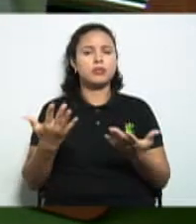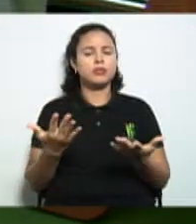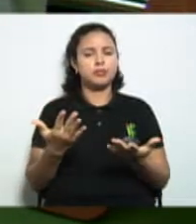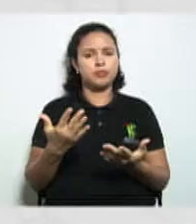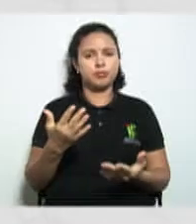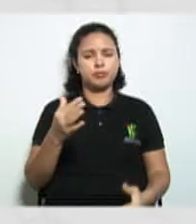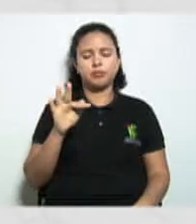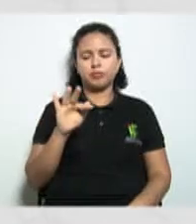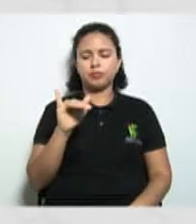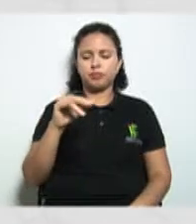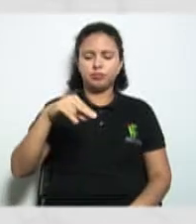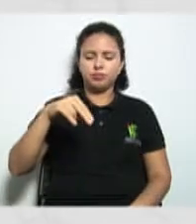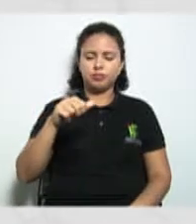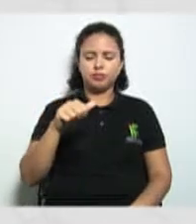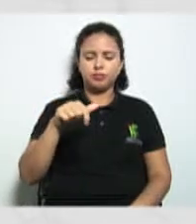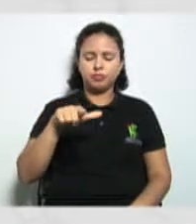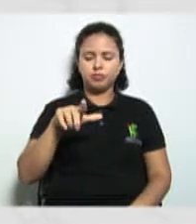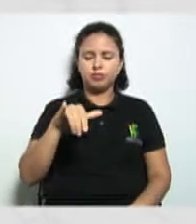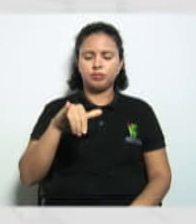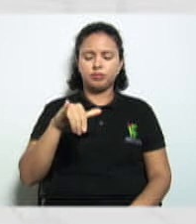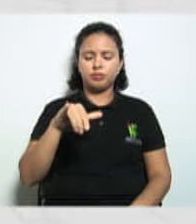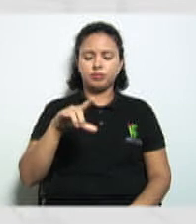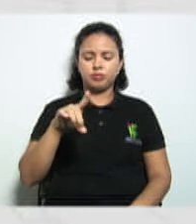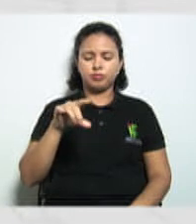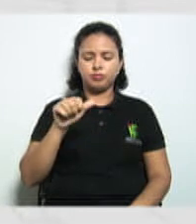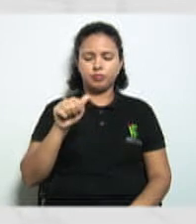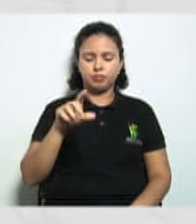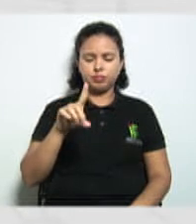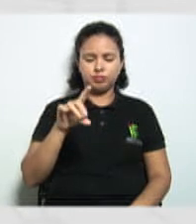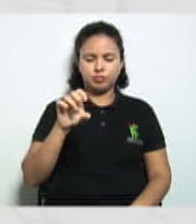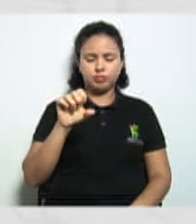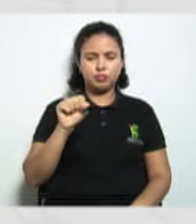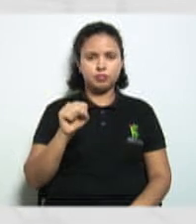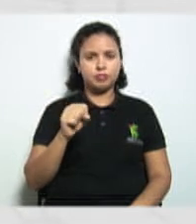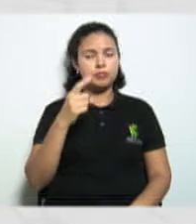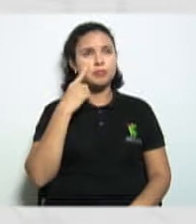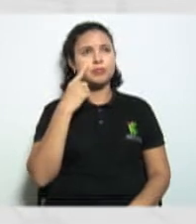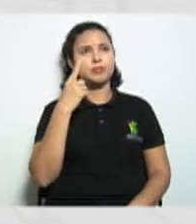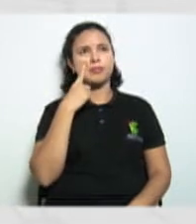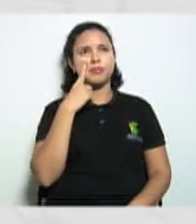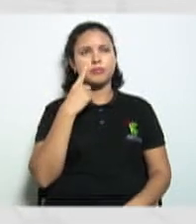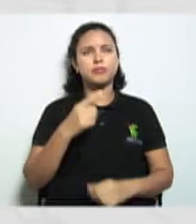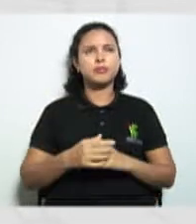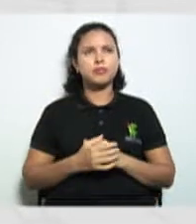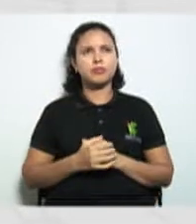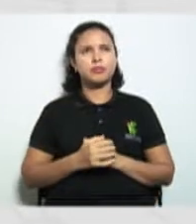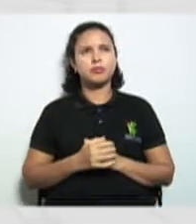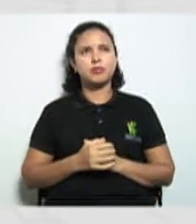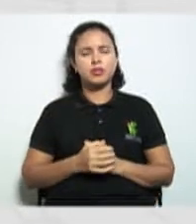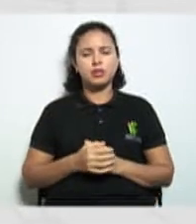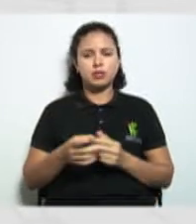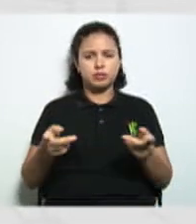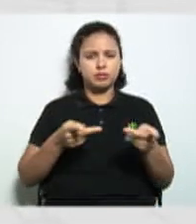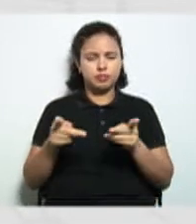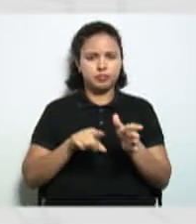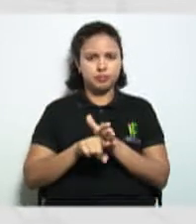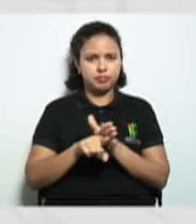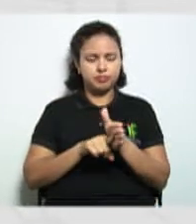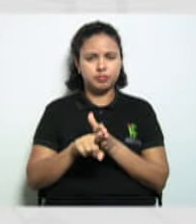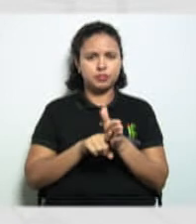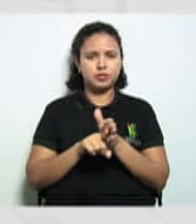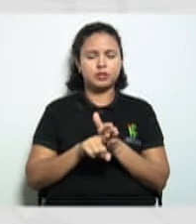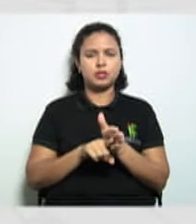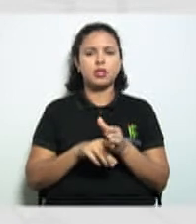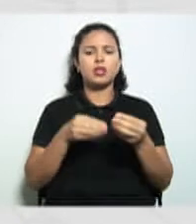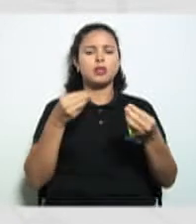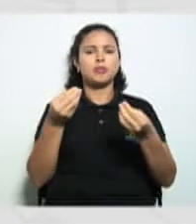as finalidades. Então, retomando aqui, o projeto de pesquisa serve para, né, ele serve,